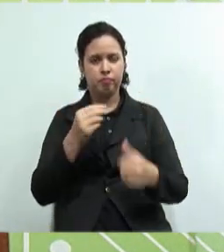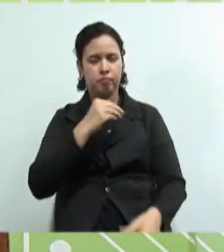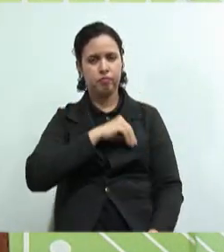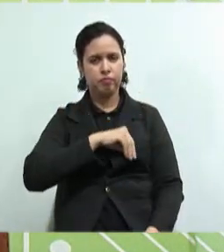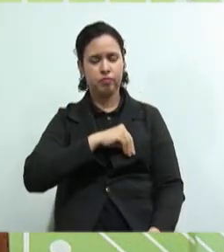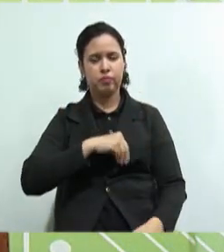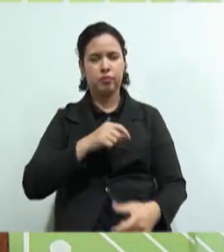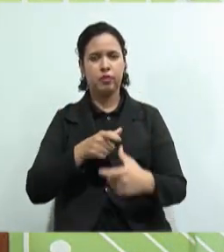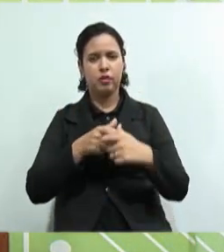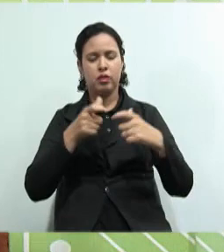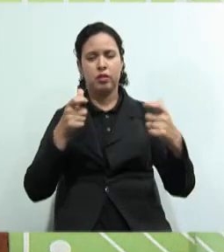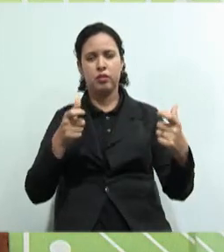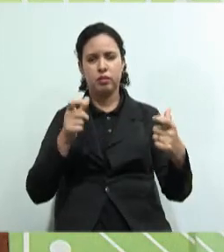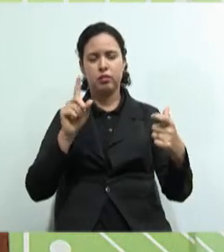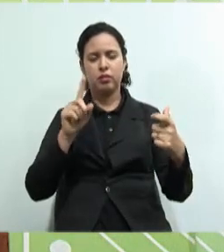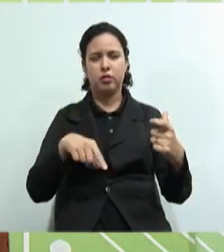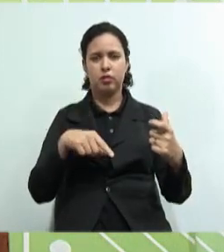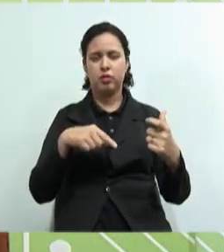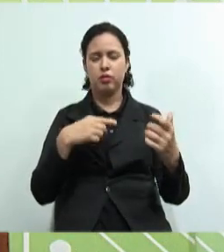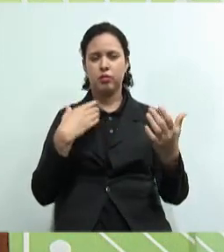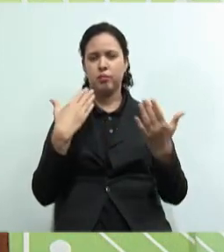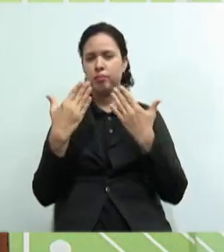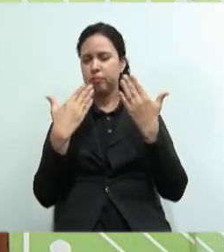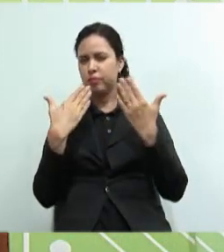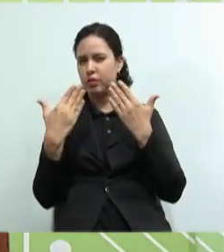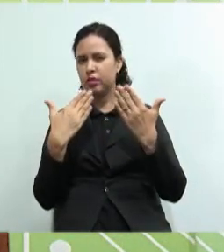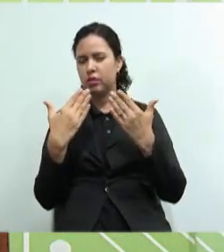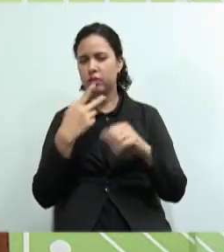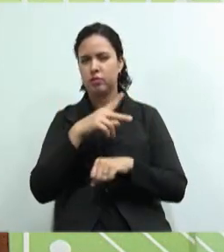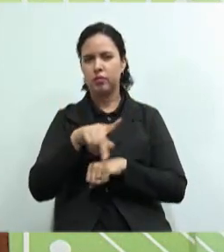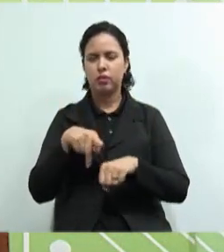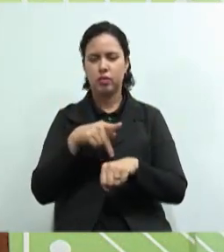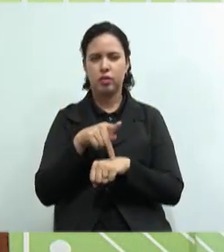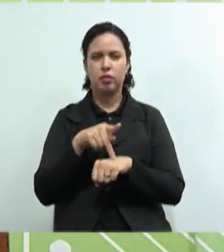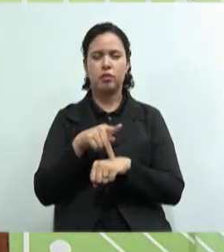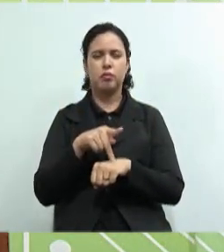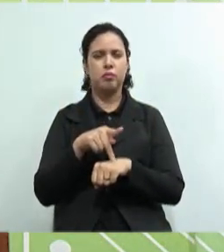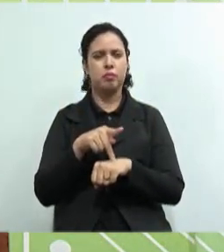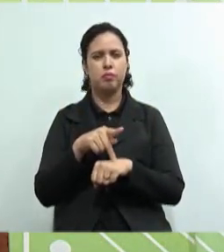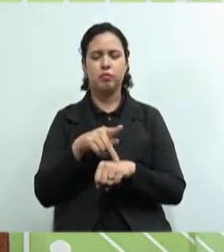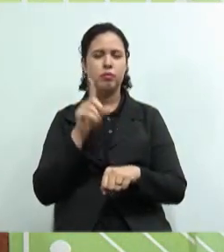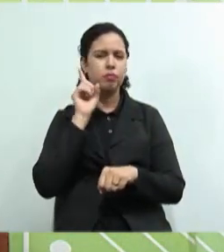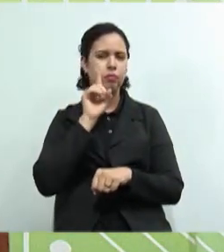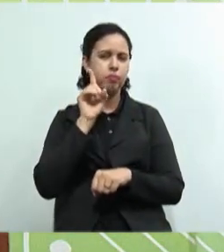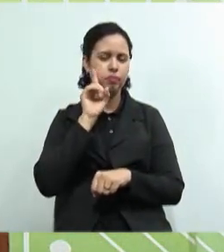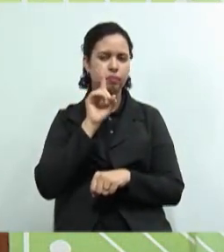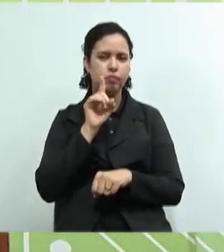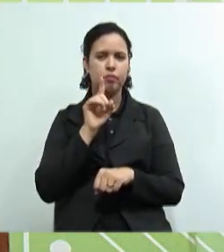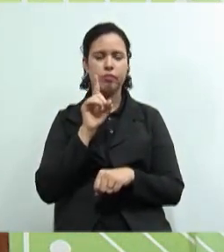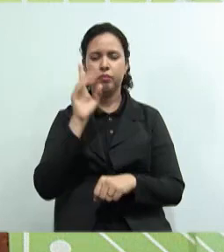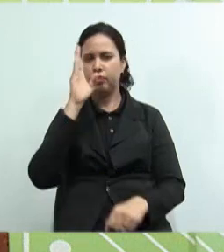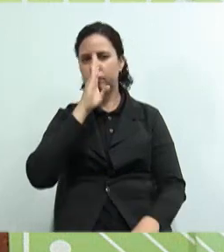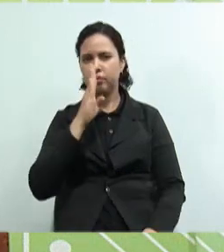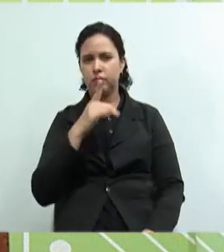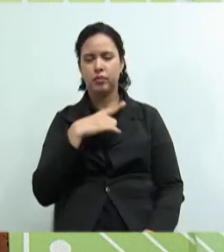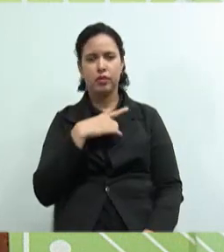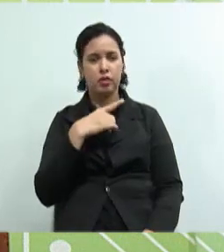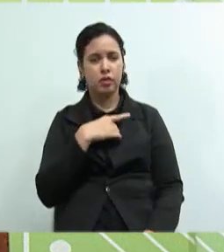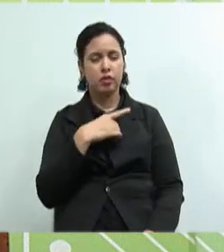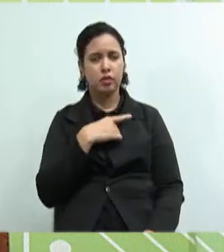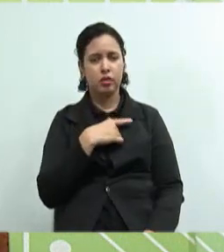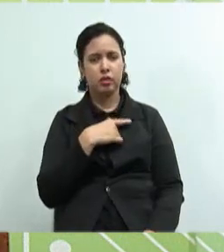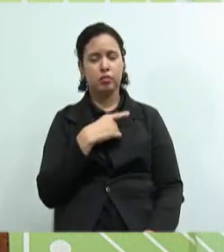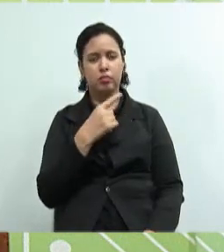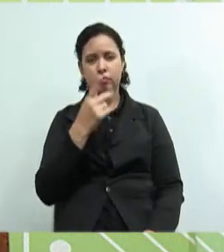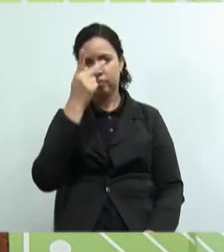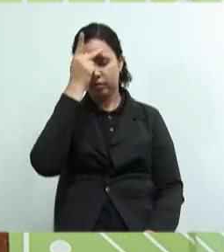são comparados aos países dos Estados Unidos, Europa, países bem desenvolvidos. Sem contar que no Brasil a gente tem um número de bilionários, enquanto a